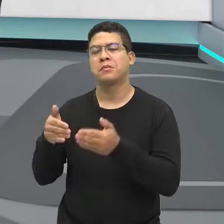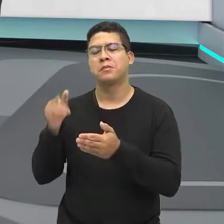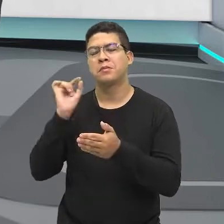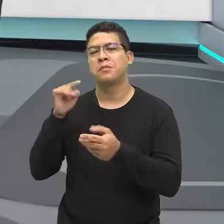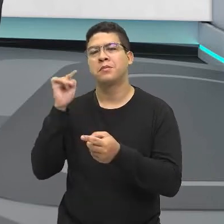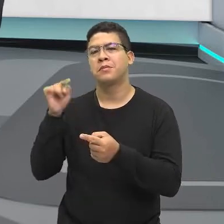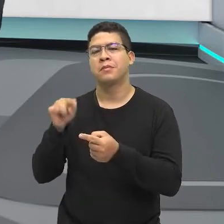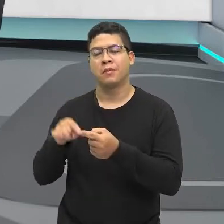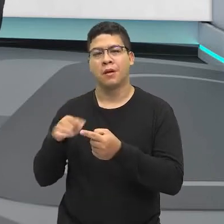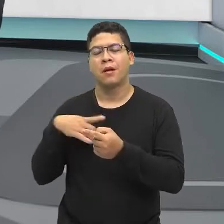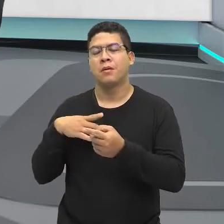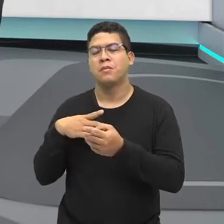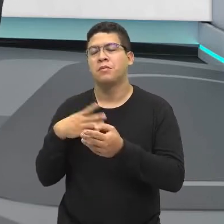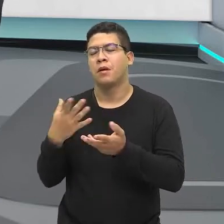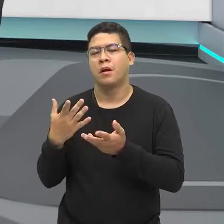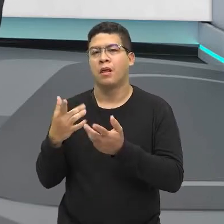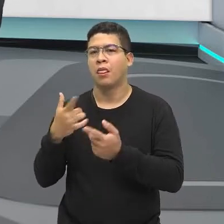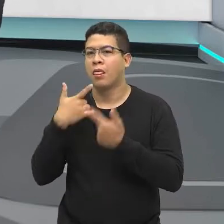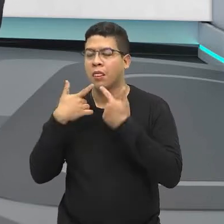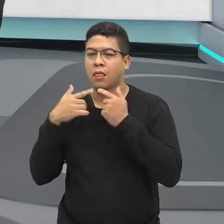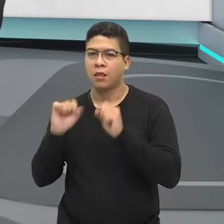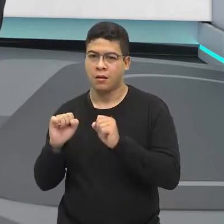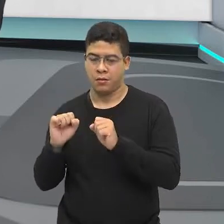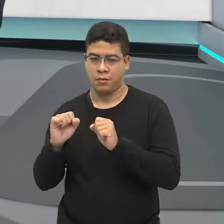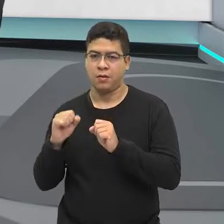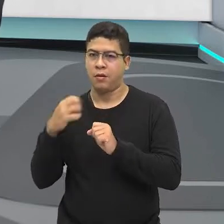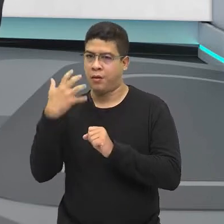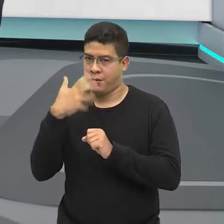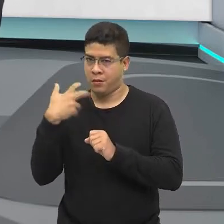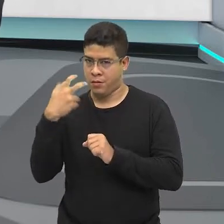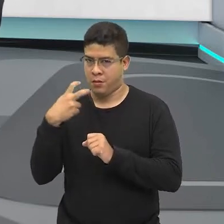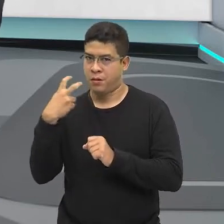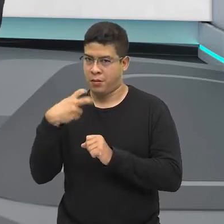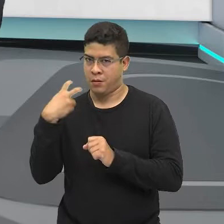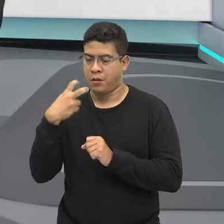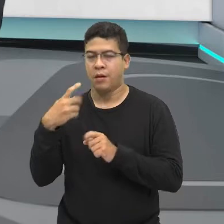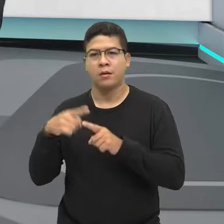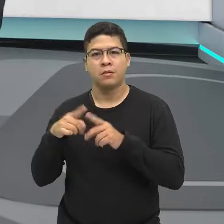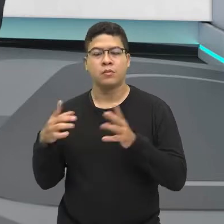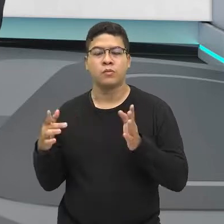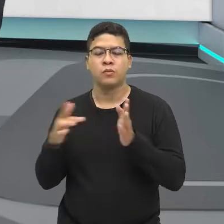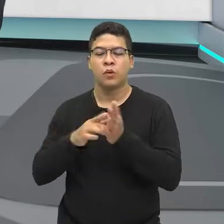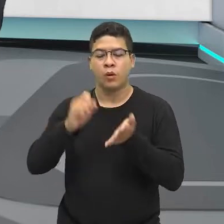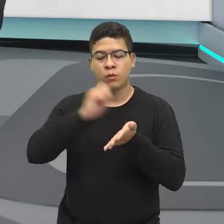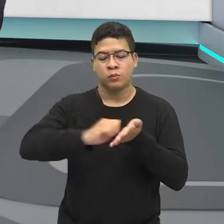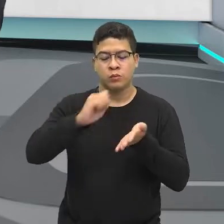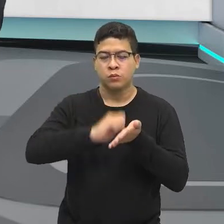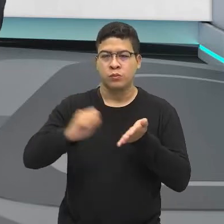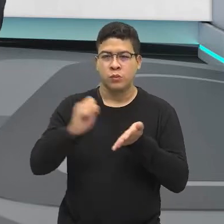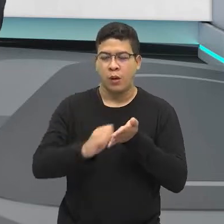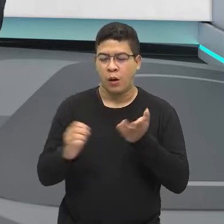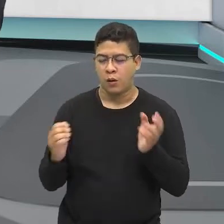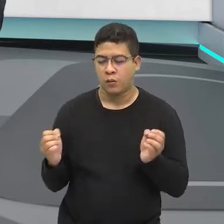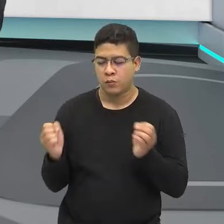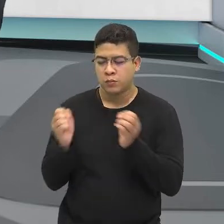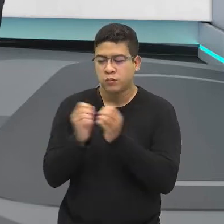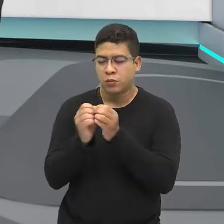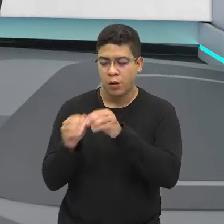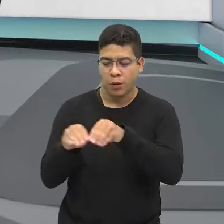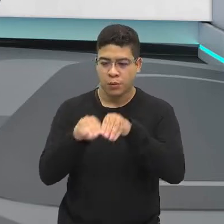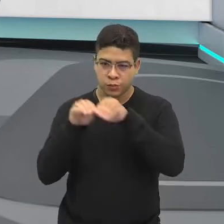a língua oral, a linguagem oral com a linguagem escrita. Eles vão também trazer ali